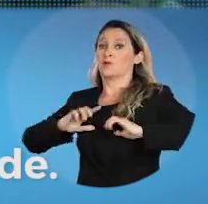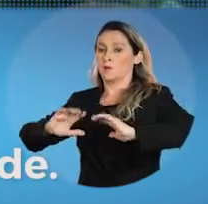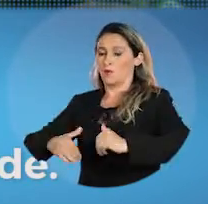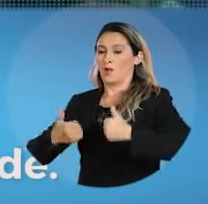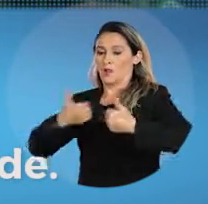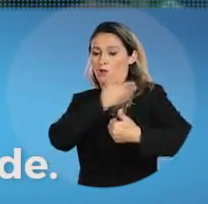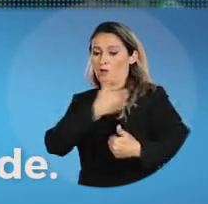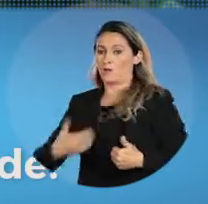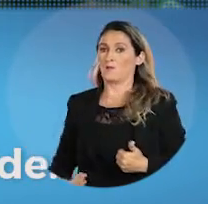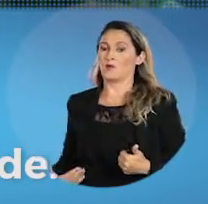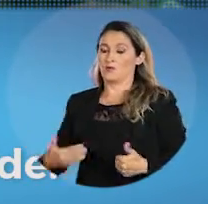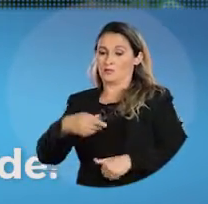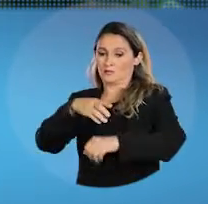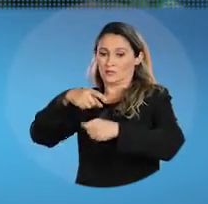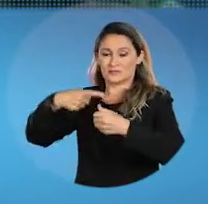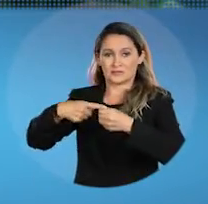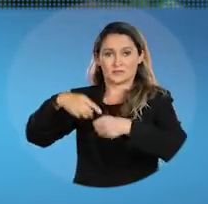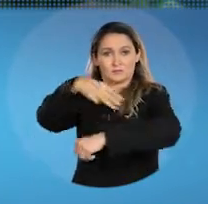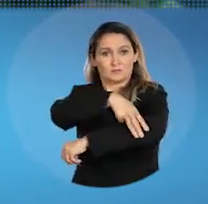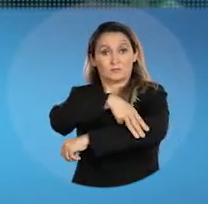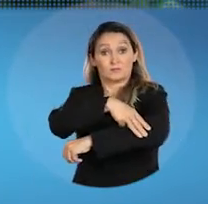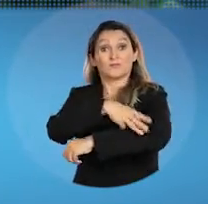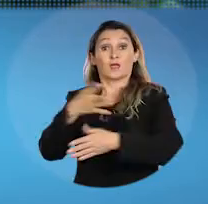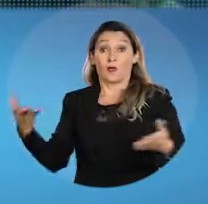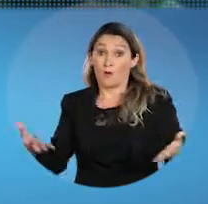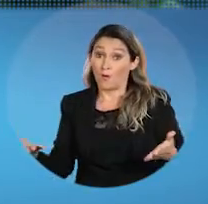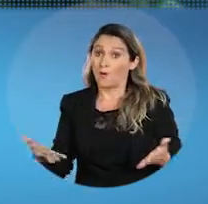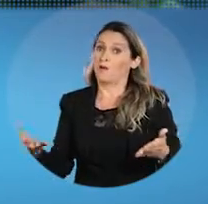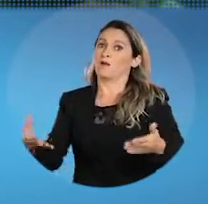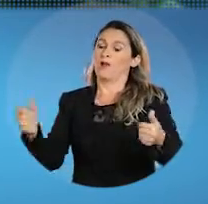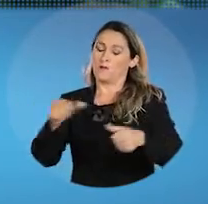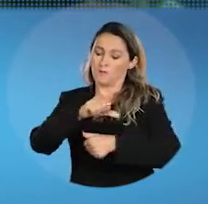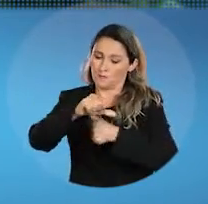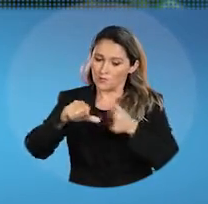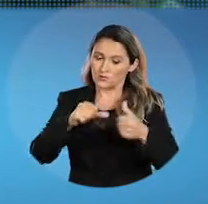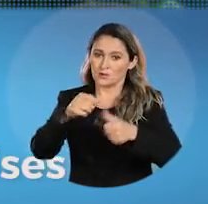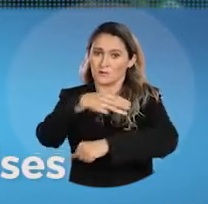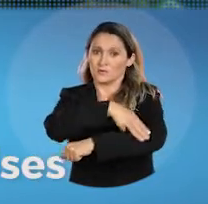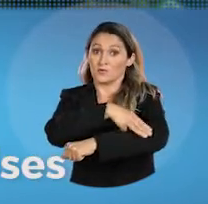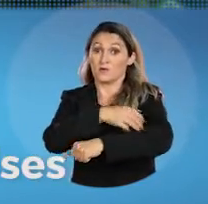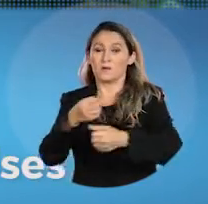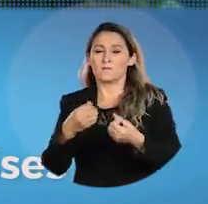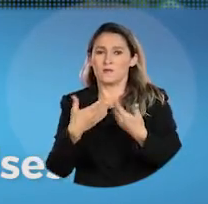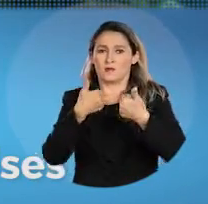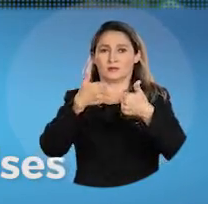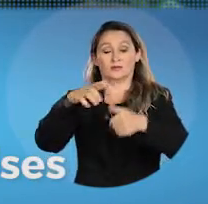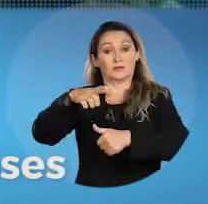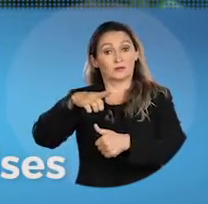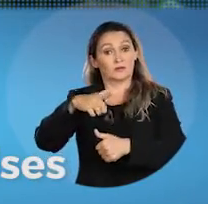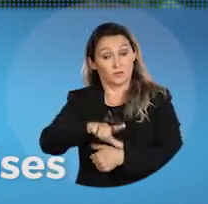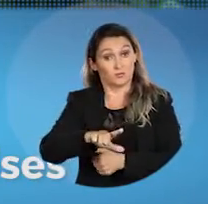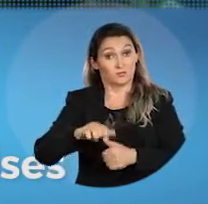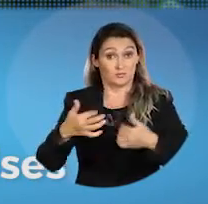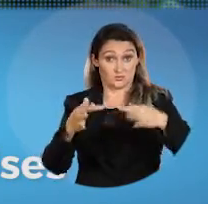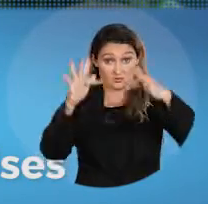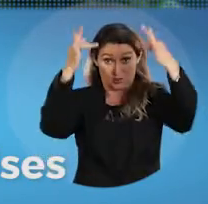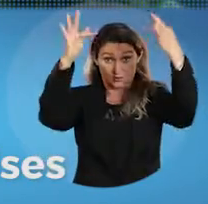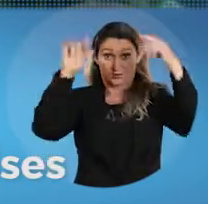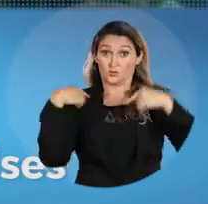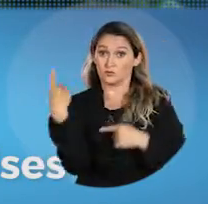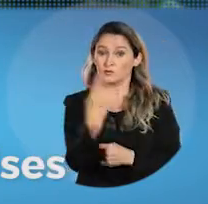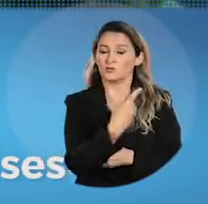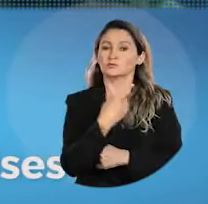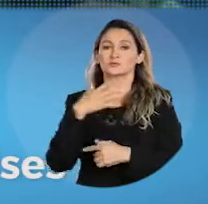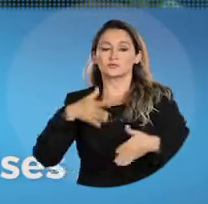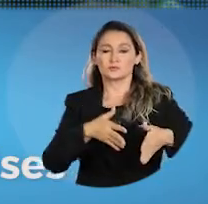do transporte público da cidade. É hora de Mossoró fazer bem feito de novo, e as novas tecnologias são caminho